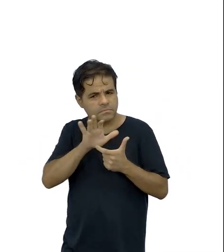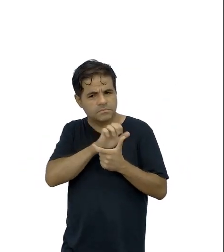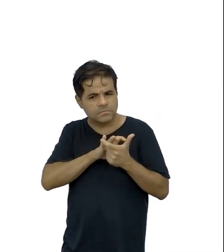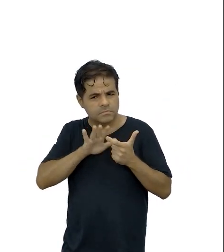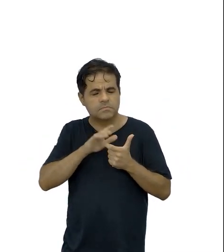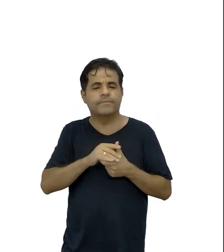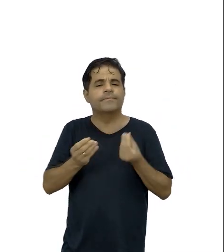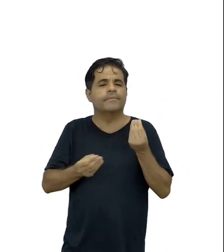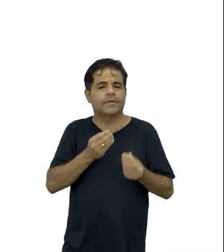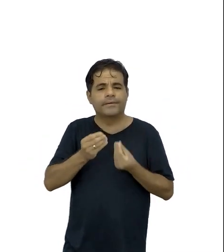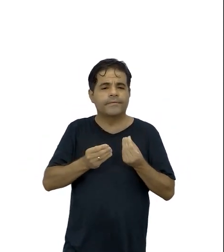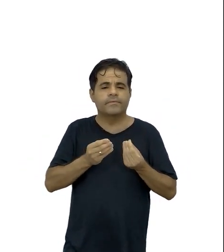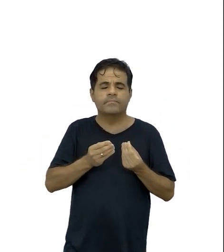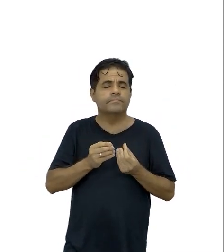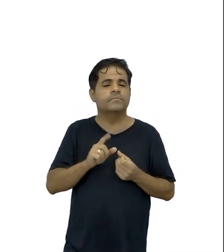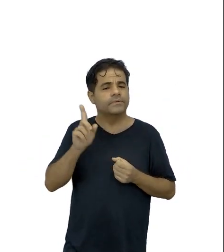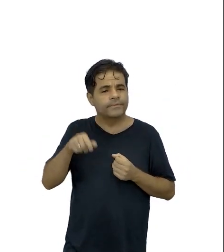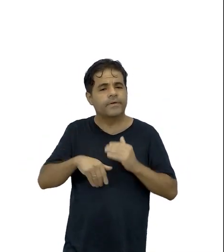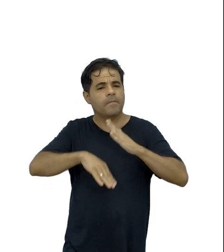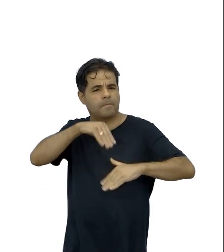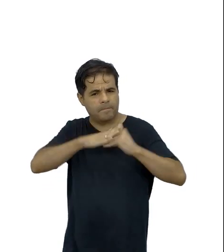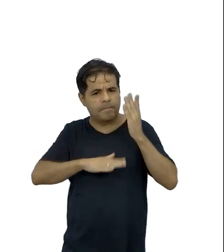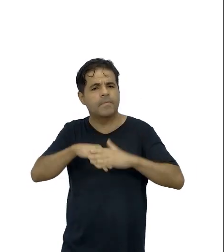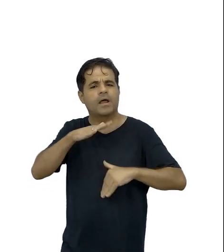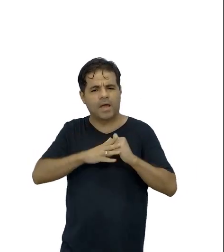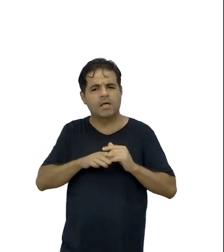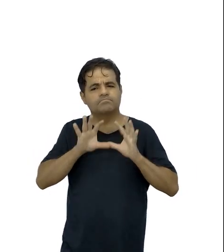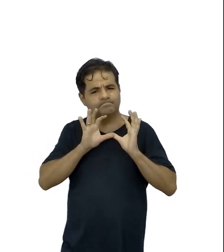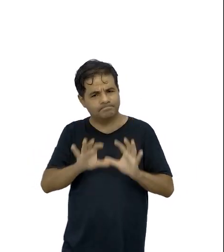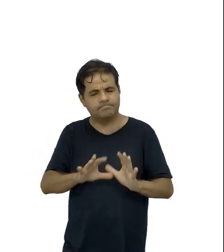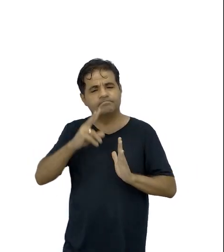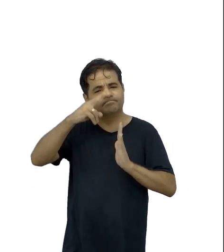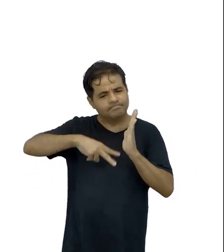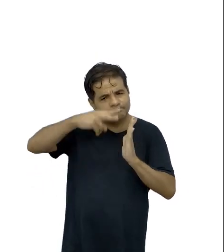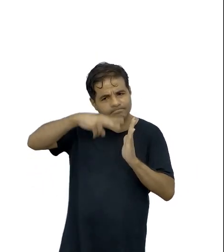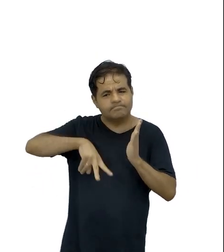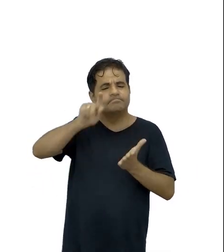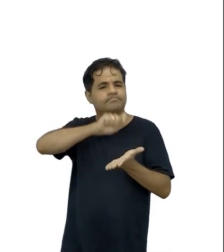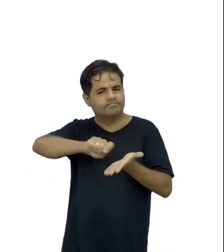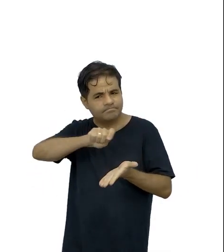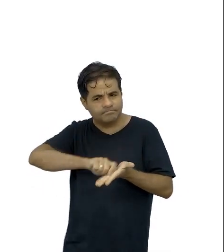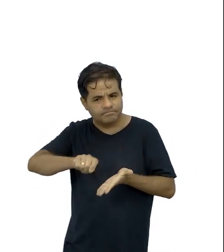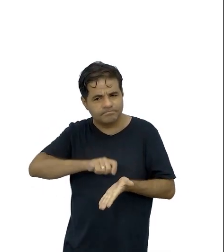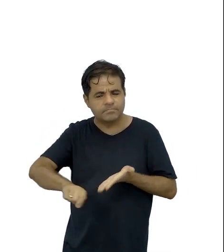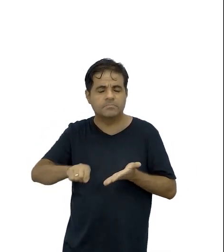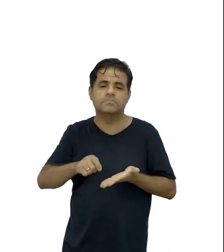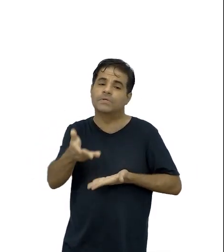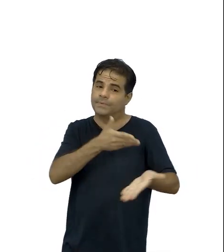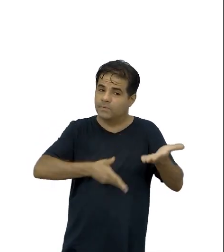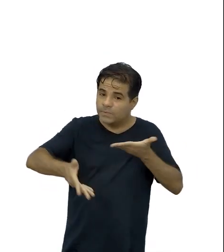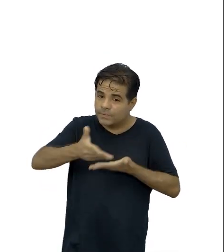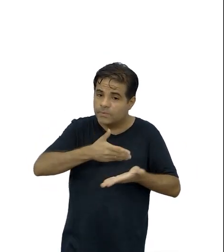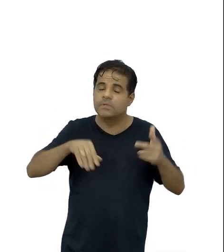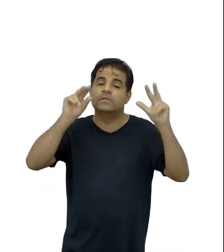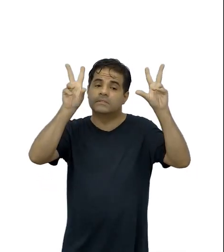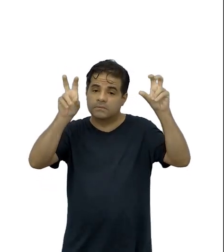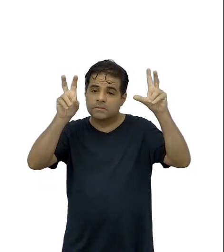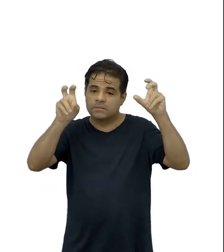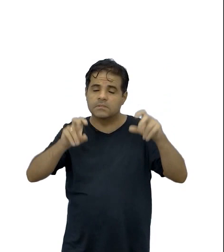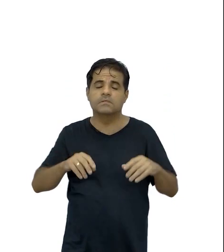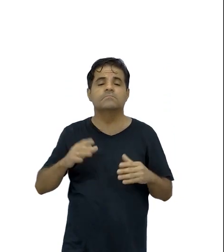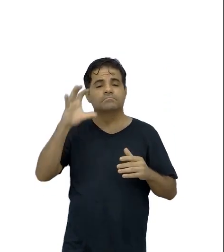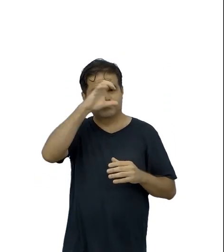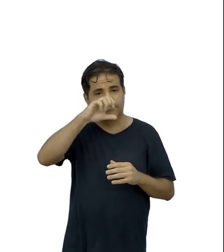Então, para Clayman, são as práticas de leitura e escrita, que relacionam o termo da